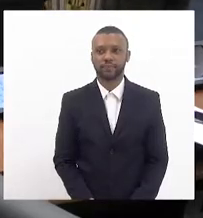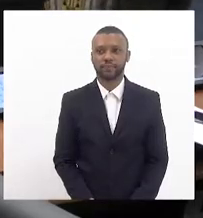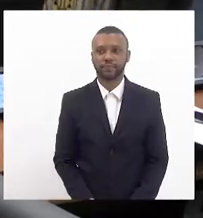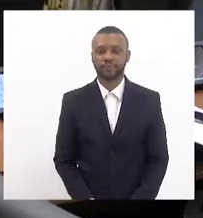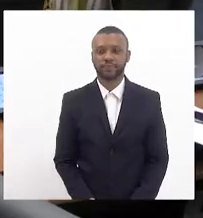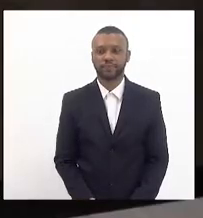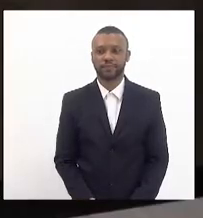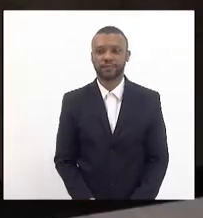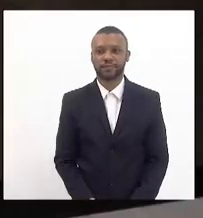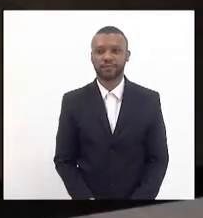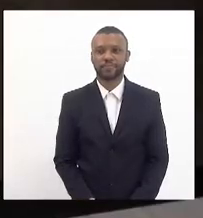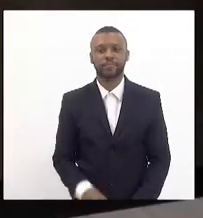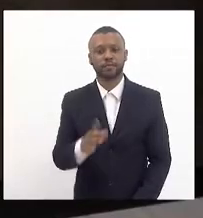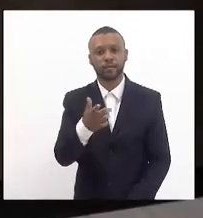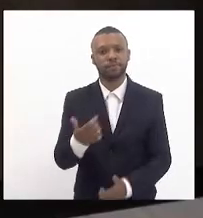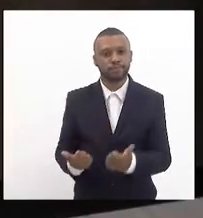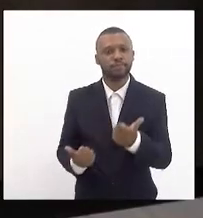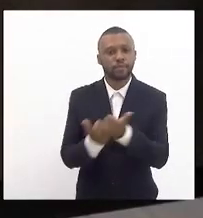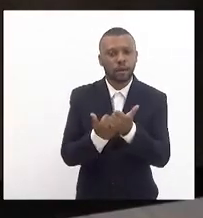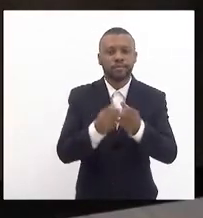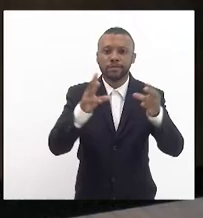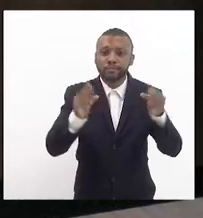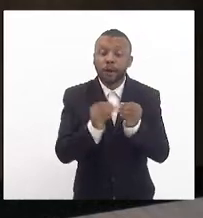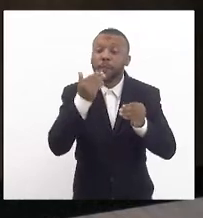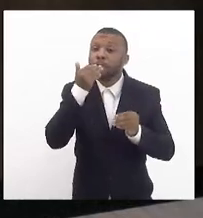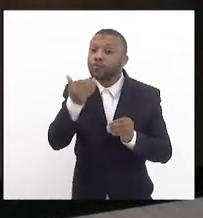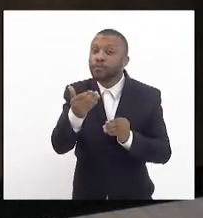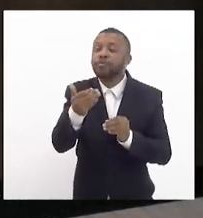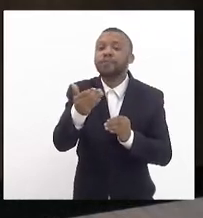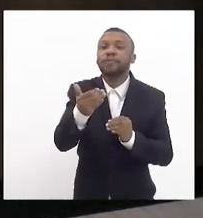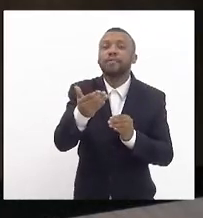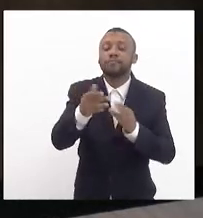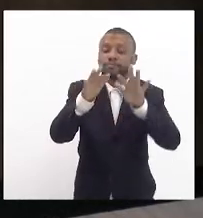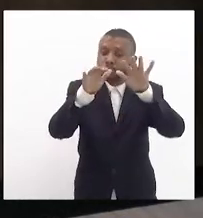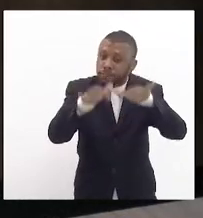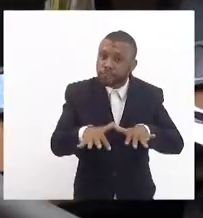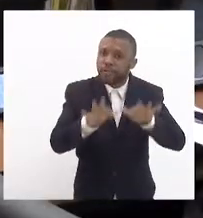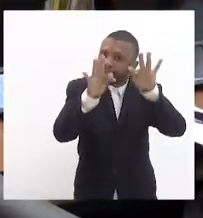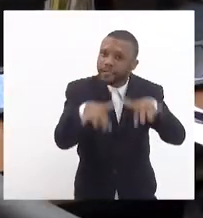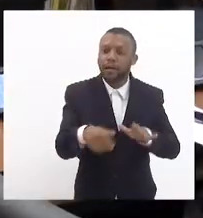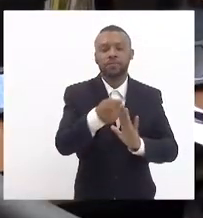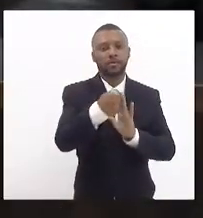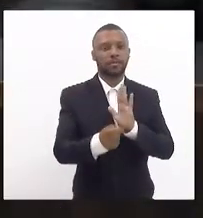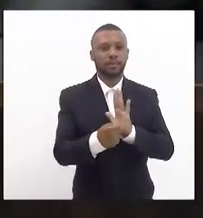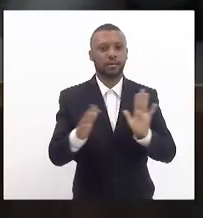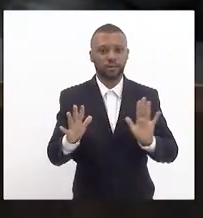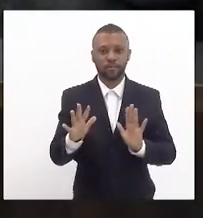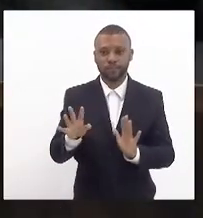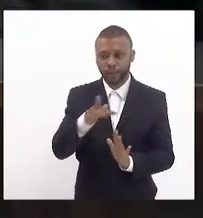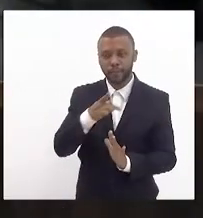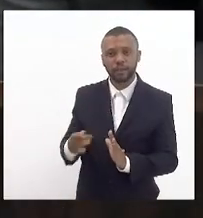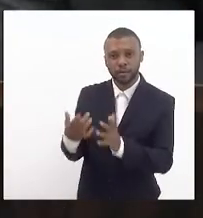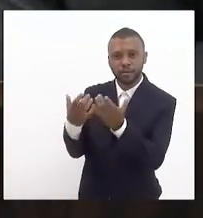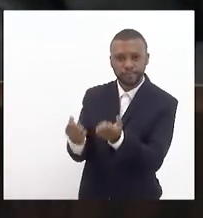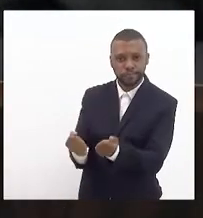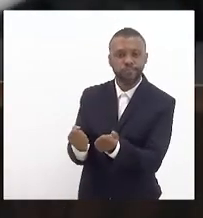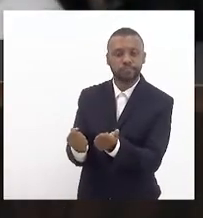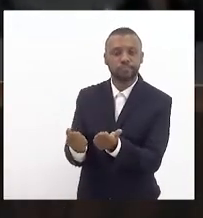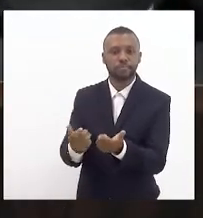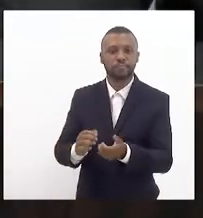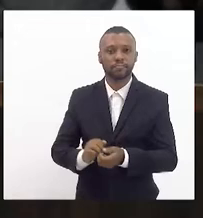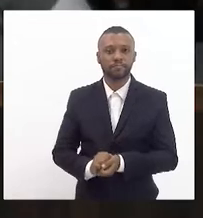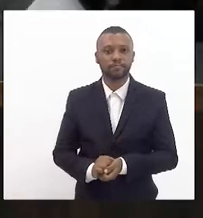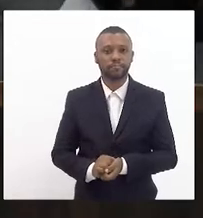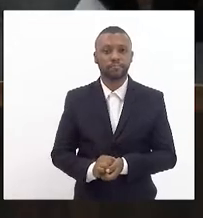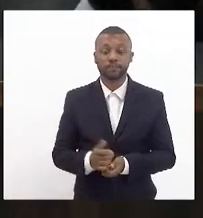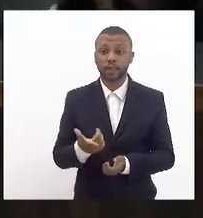Senhor presidente, o parecer é favorável à emenda, concluindo por substitutivo, pedindo forma final de redação. Que a presidência defere. Pela